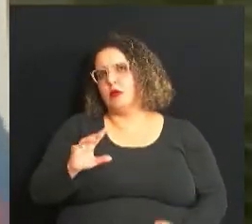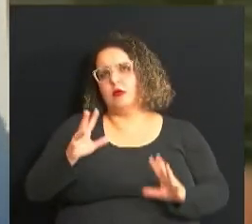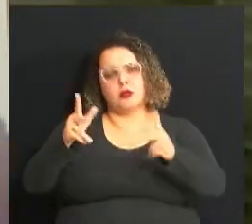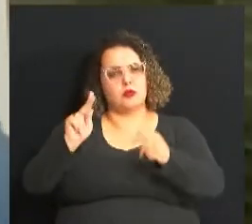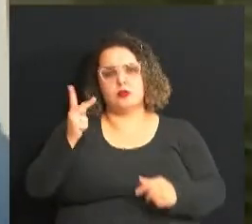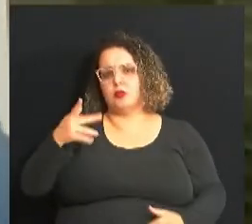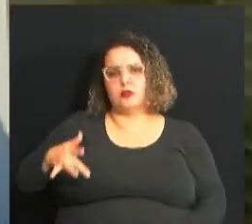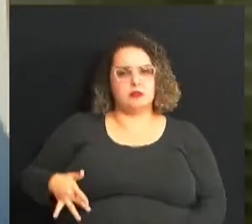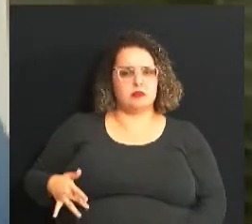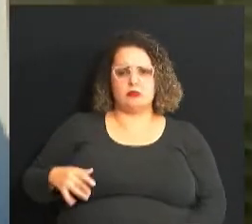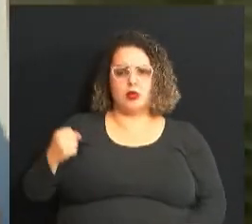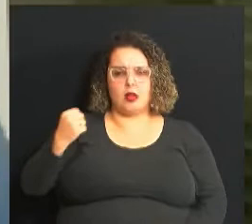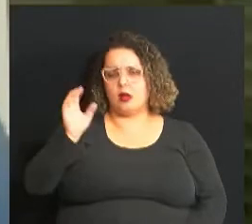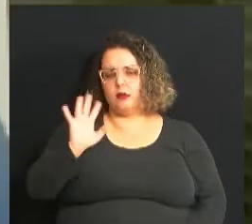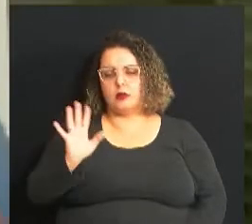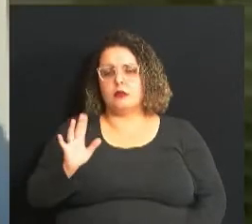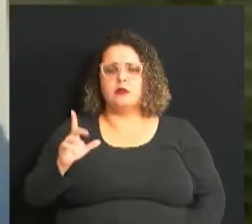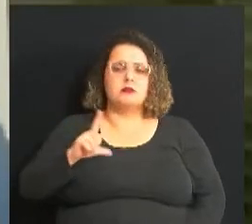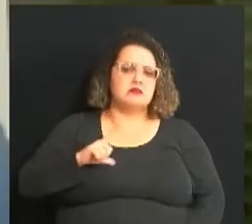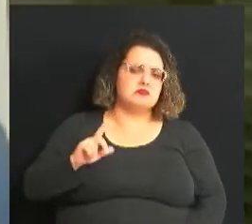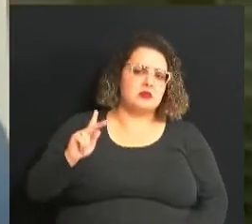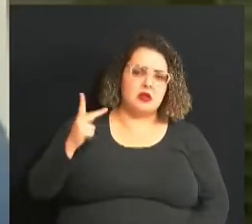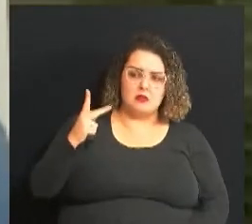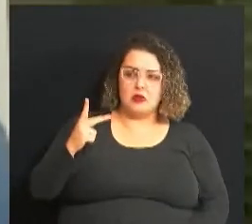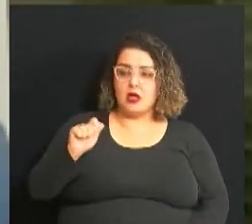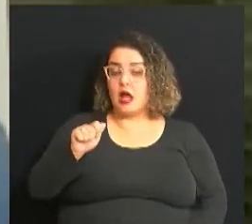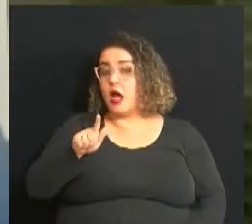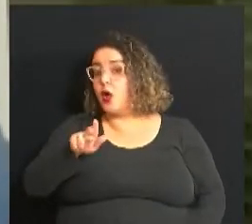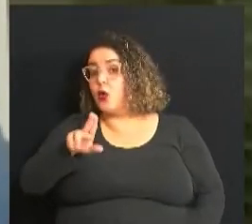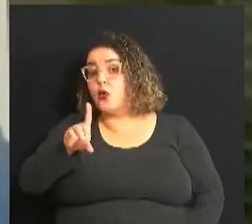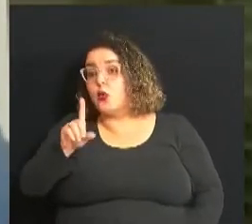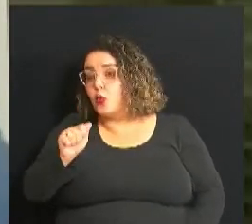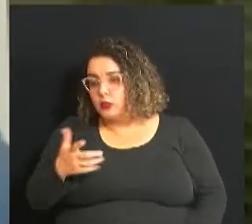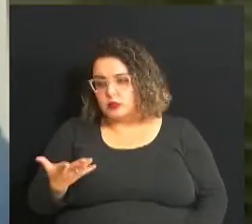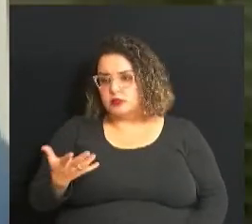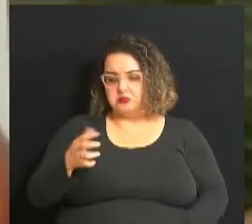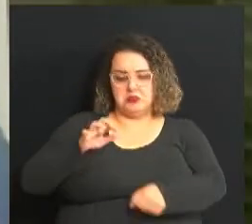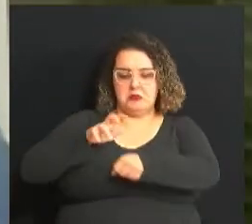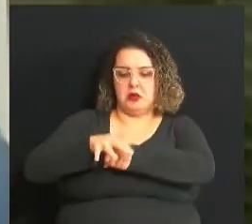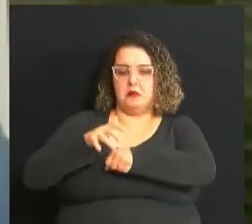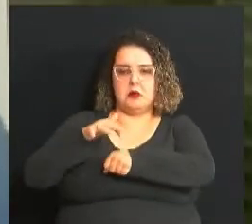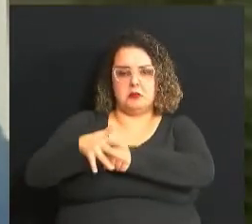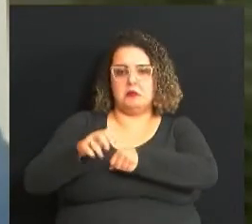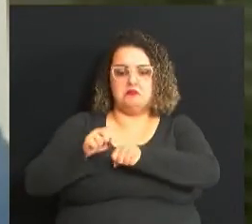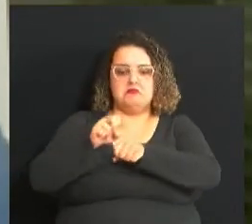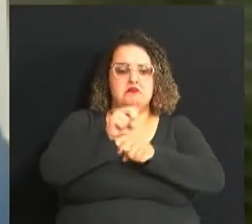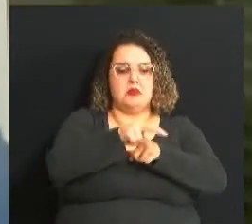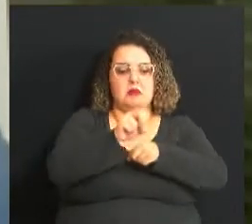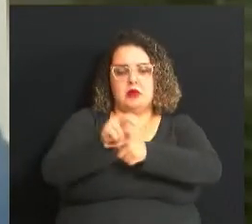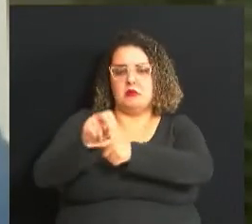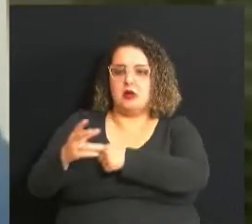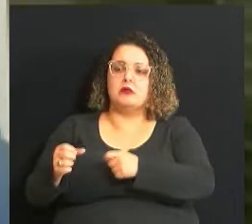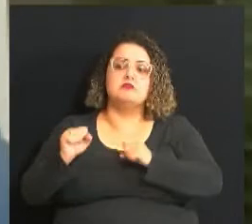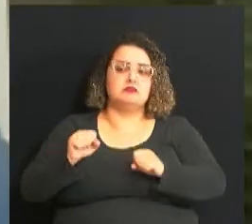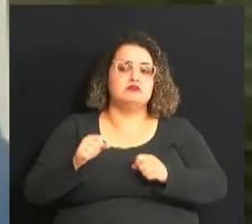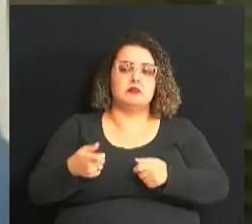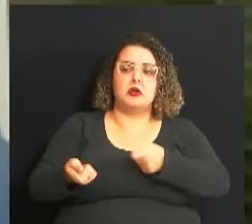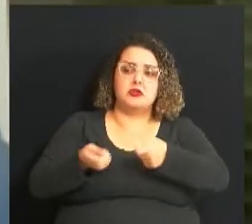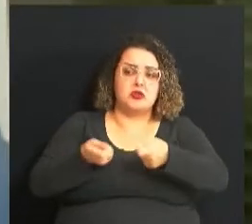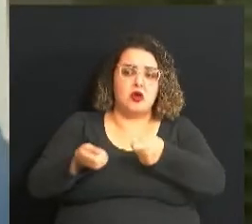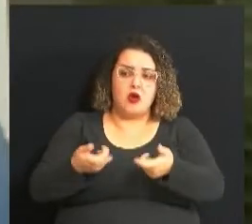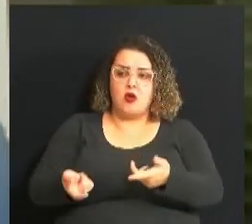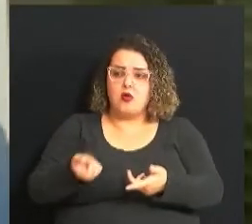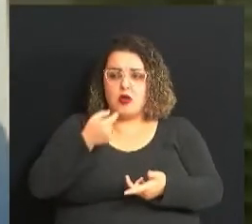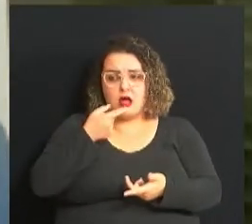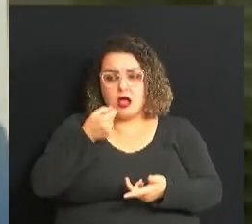assim. Tem hepatites que você tem, hepatite aguda, que você tem uma infecção viral, e isso você pode